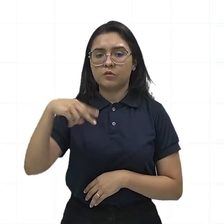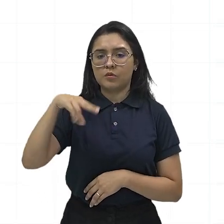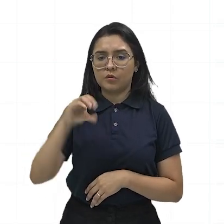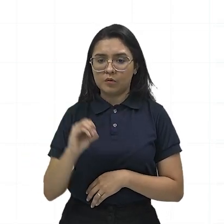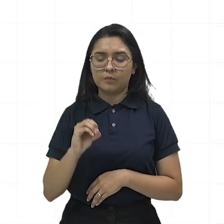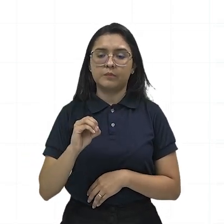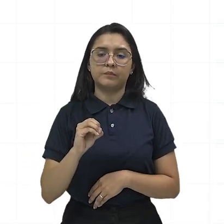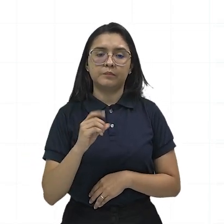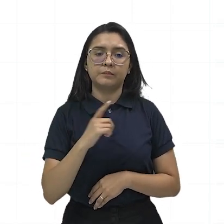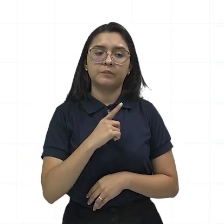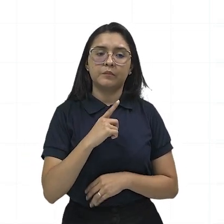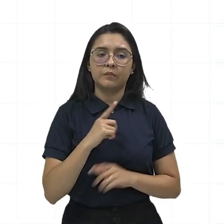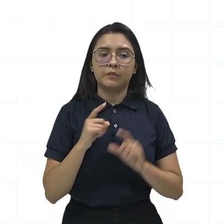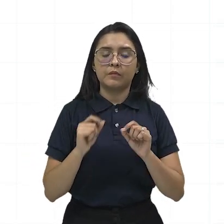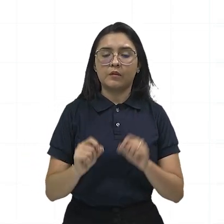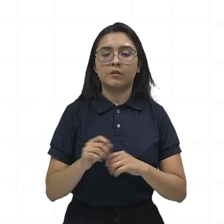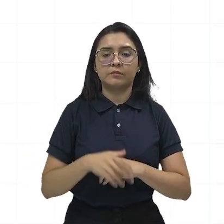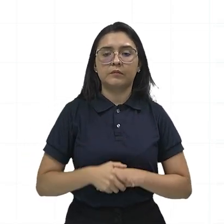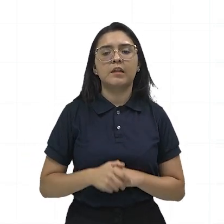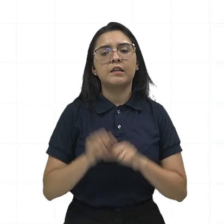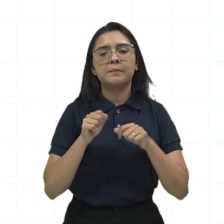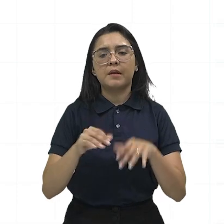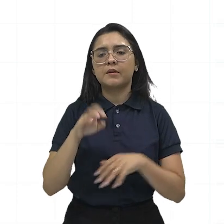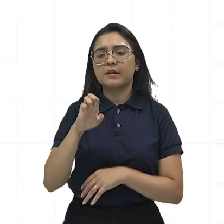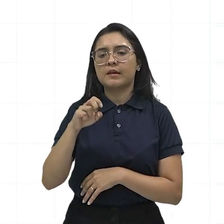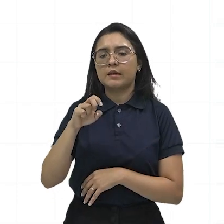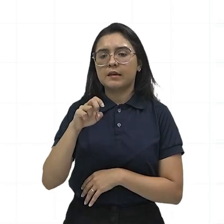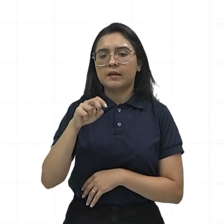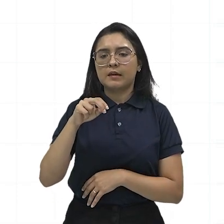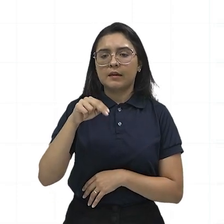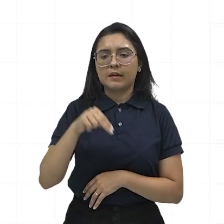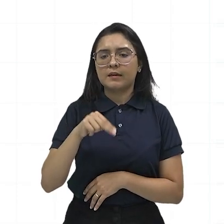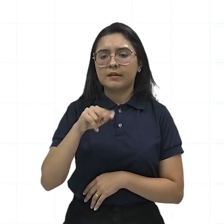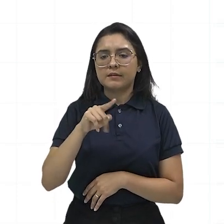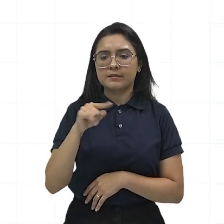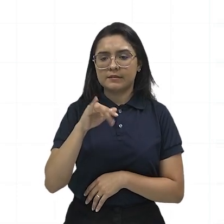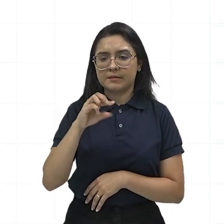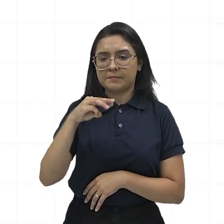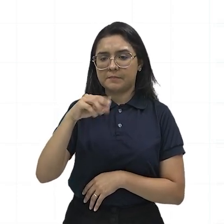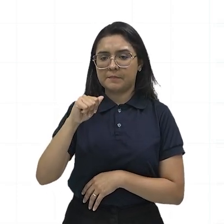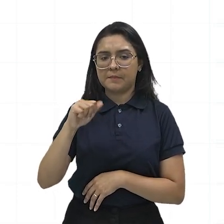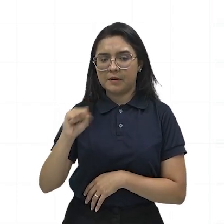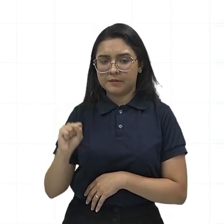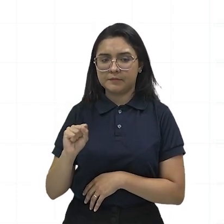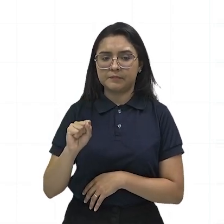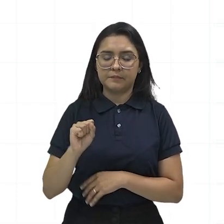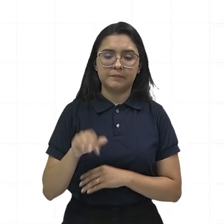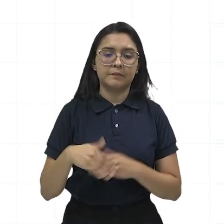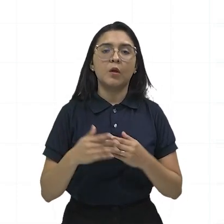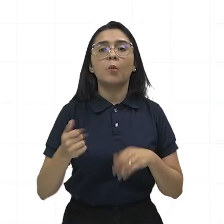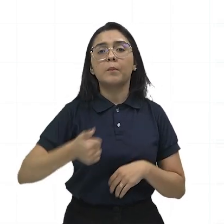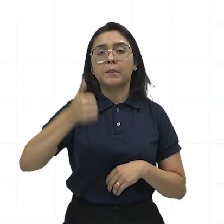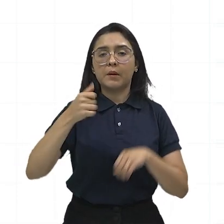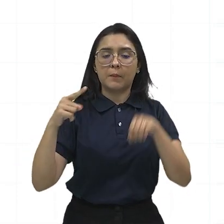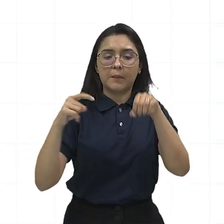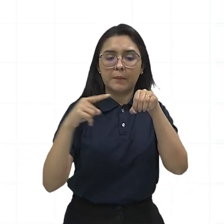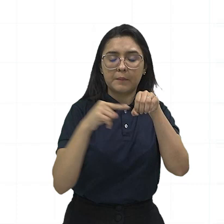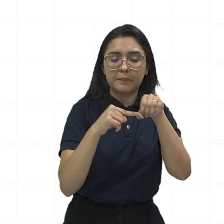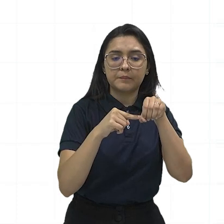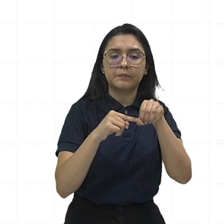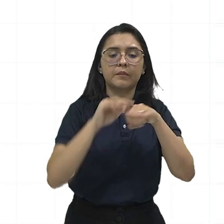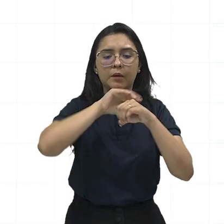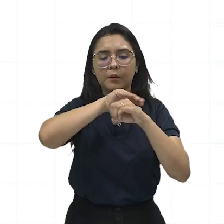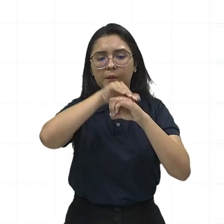as enzimas digestivas. Quando isso acontece, né, o primeiro espermatozoide ele atinge o ovócito, a